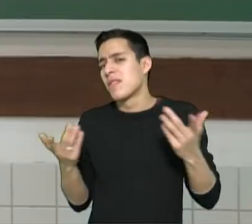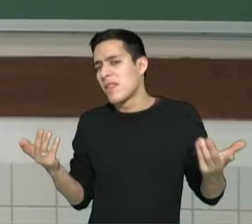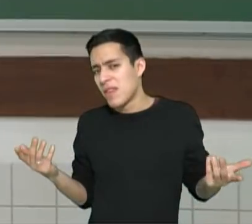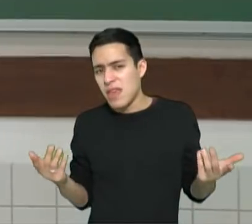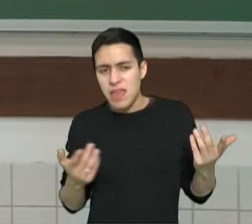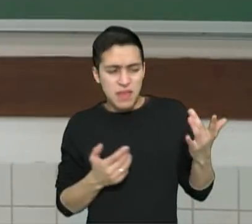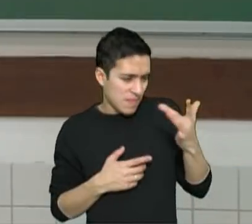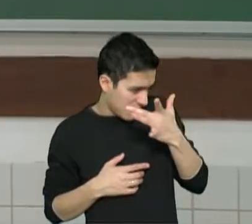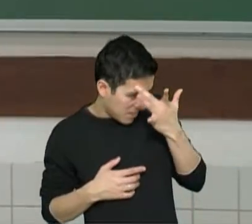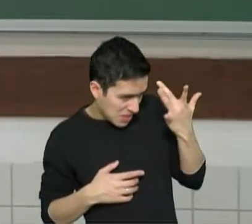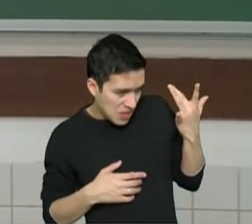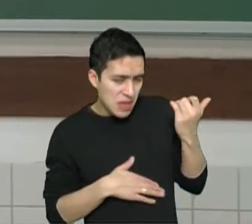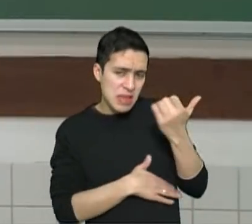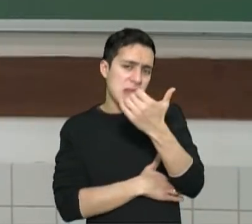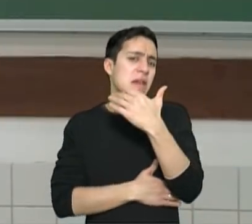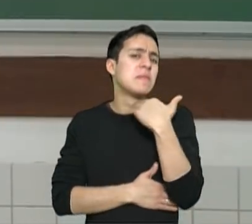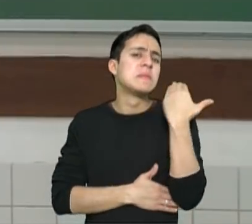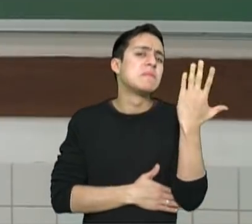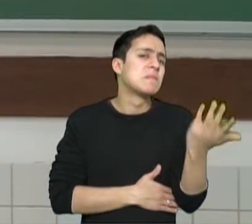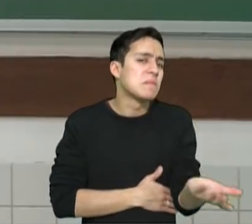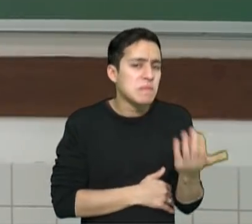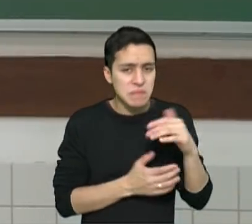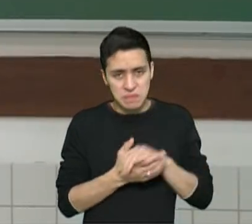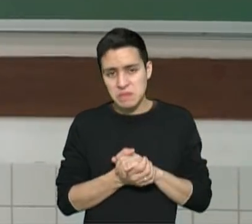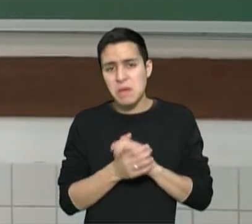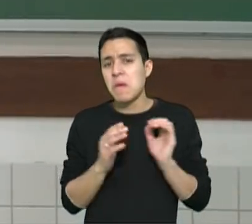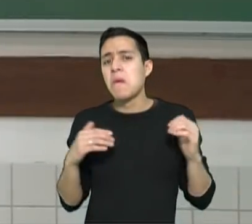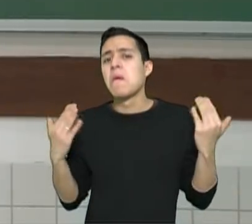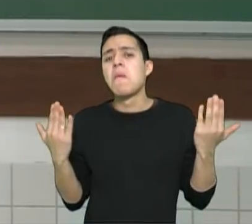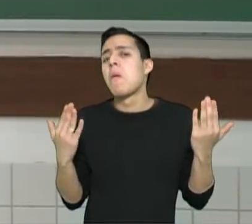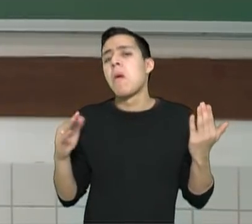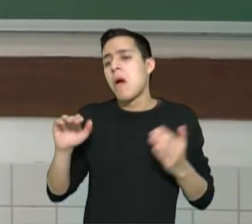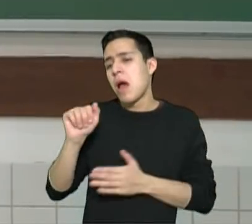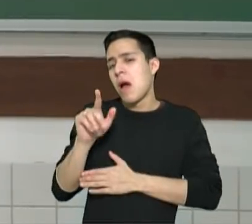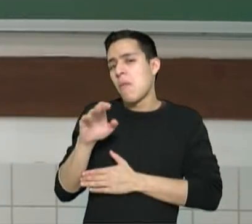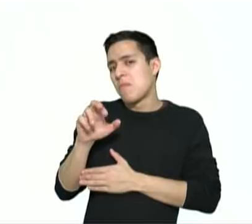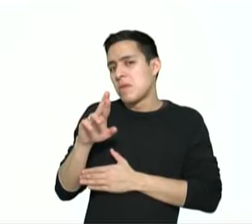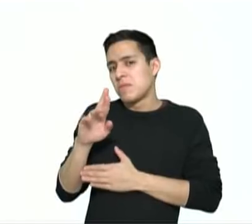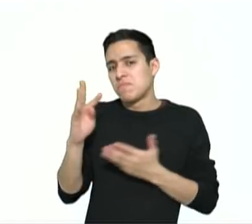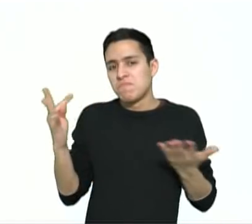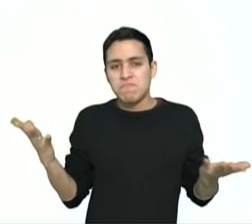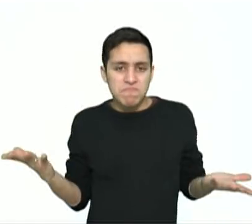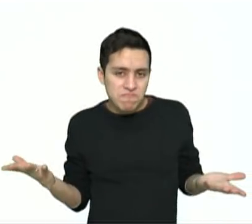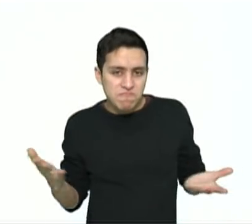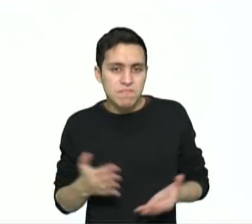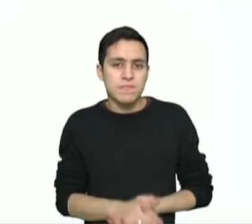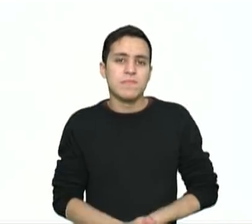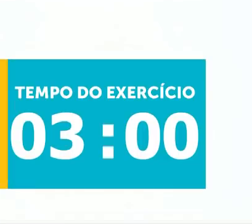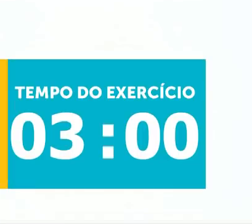As pessoas, natureza morta, paisagem. E aí?